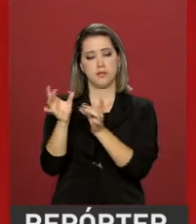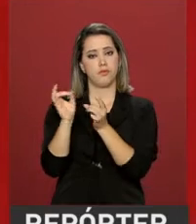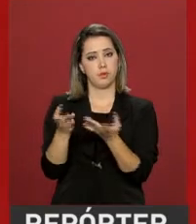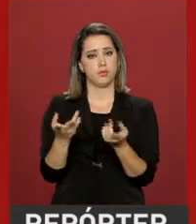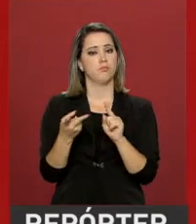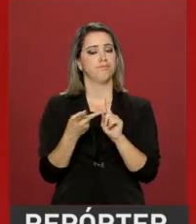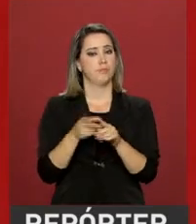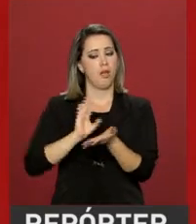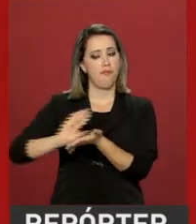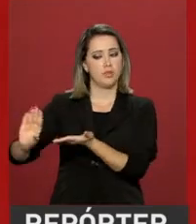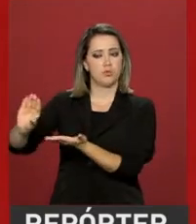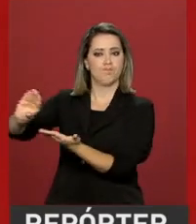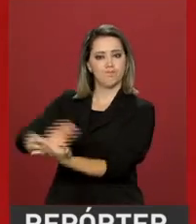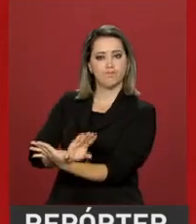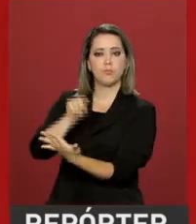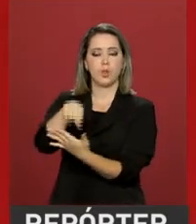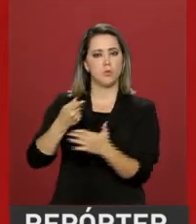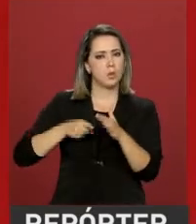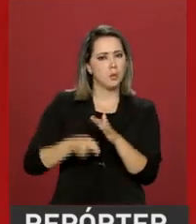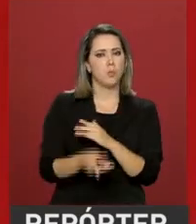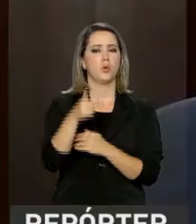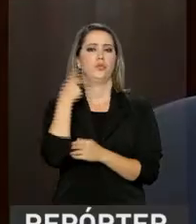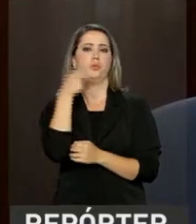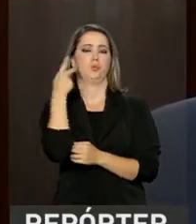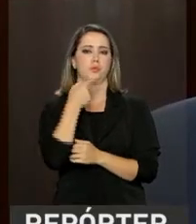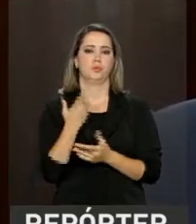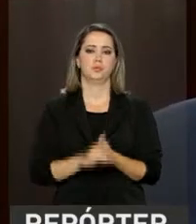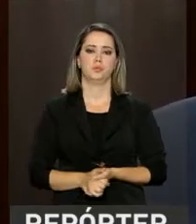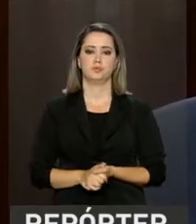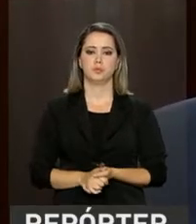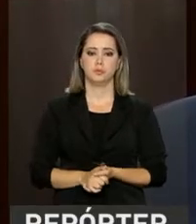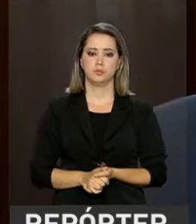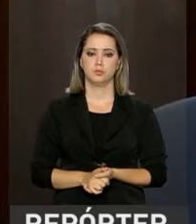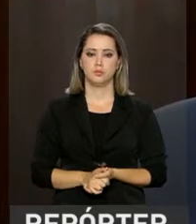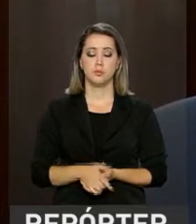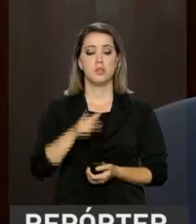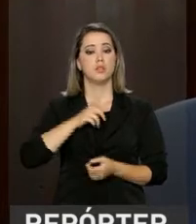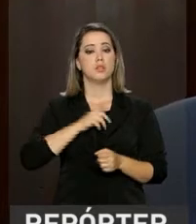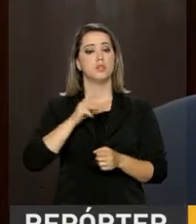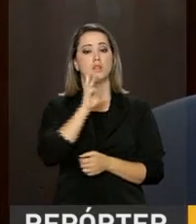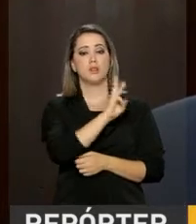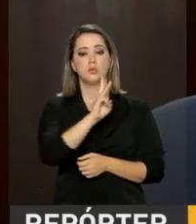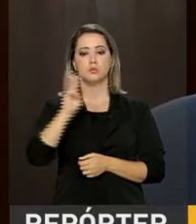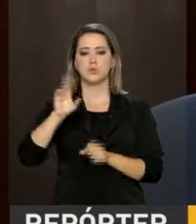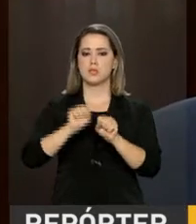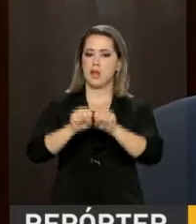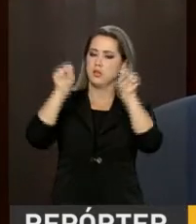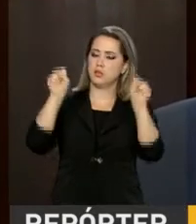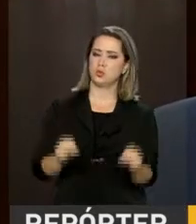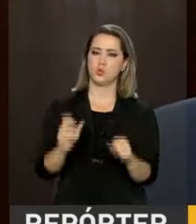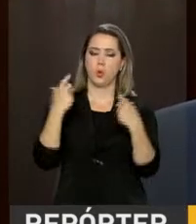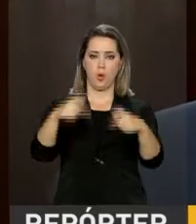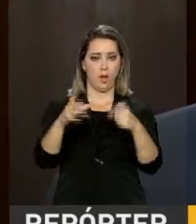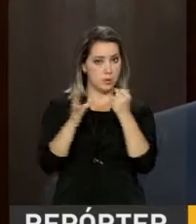comércio e investimentos e de aprofundamento do diálogo político. Haverá uma plataforma onde, num ambiente seguro,